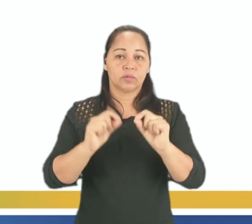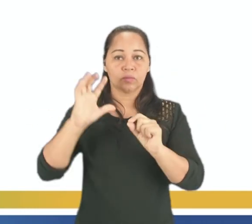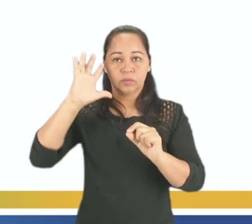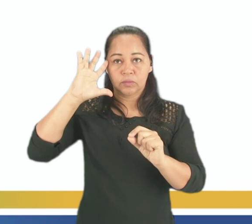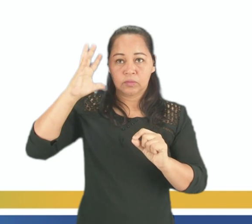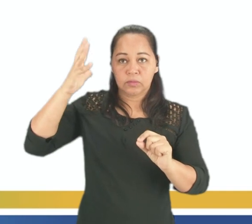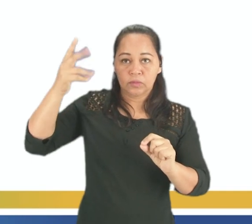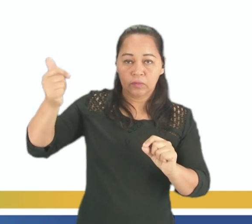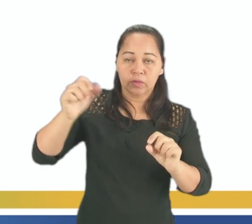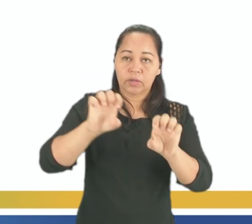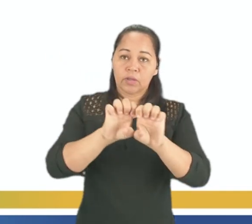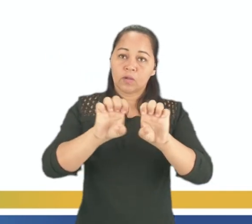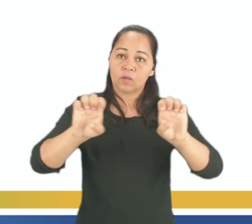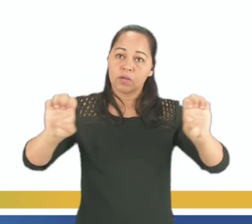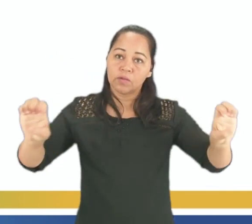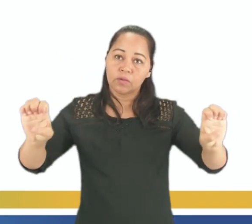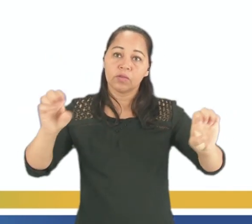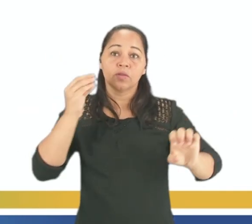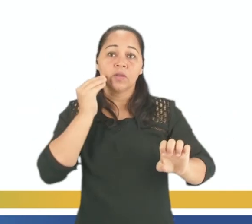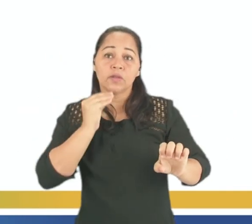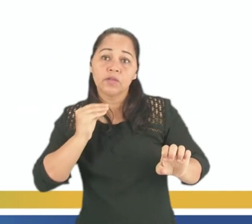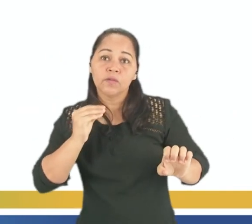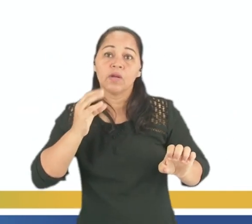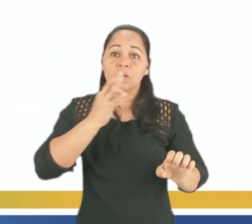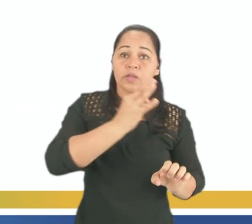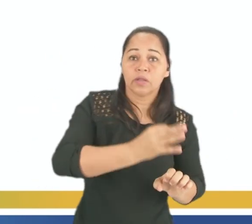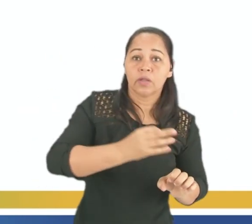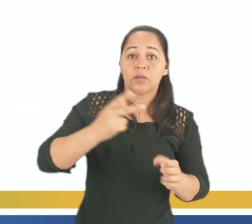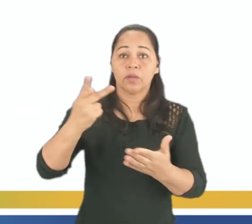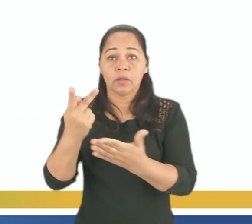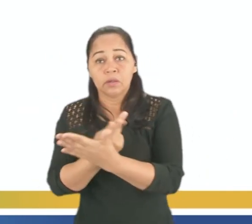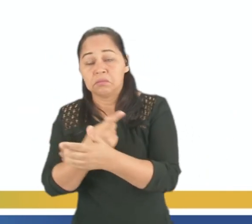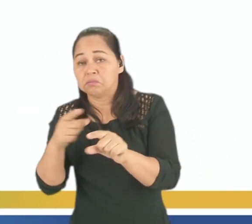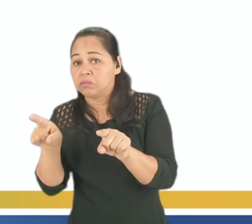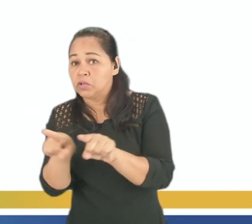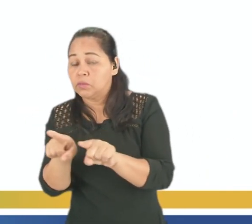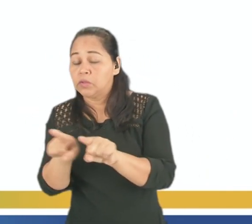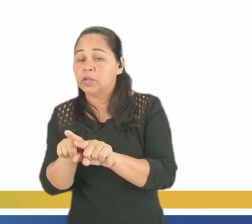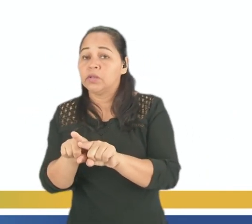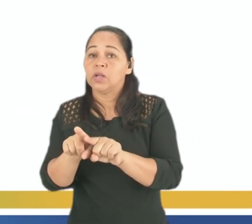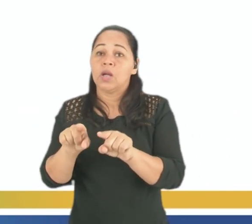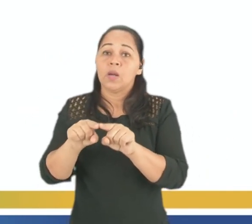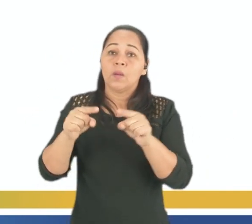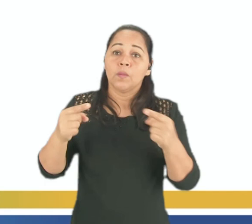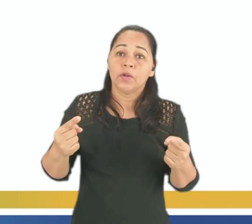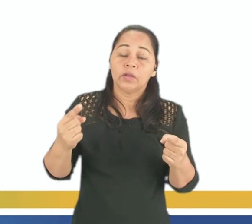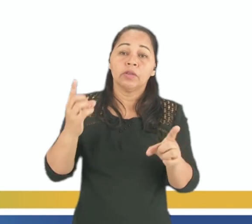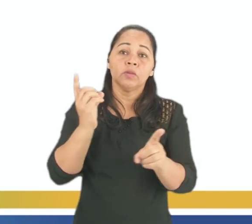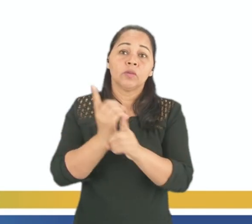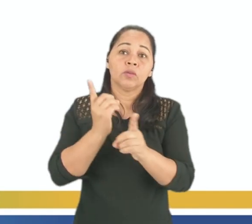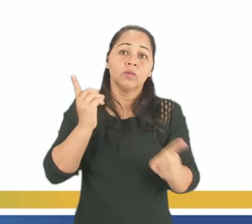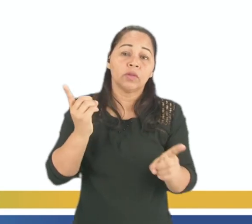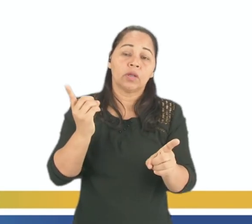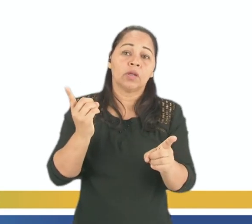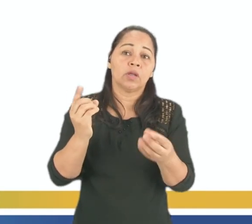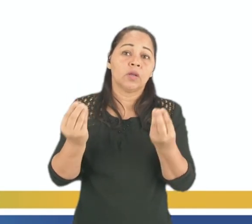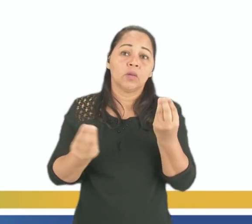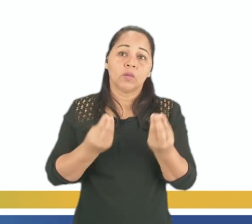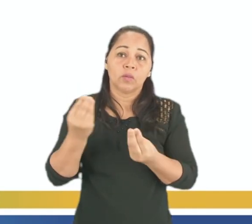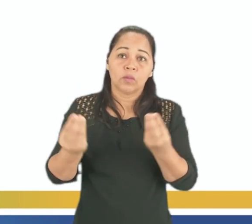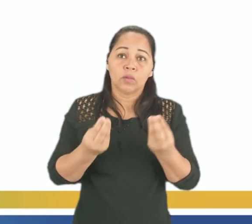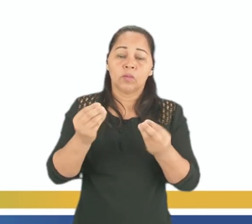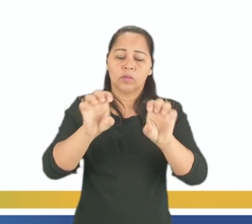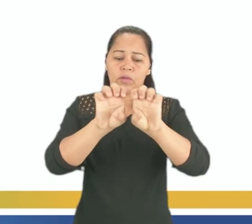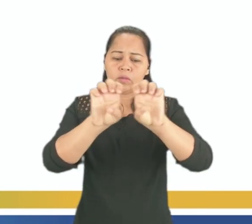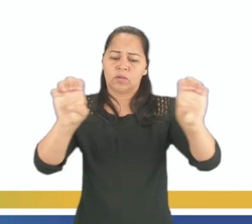de equações por tentativa e erro. Além disso, aprendemos também como encontrar a solução de um sistema de